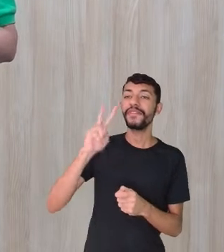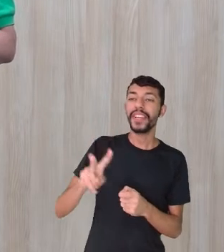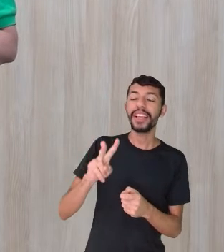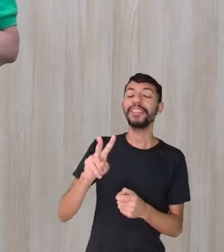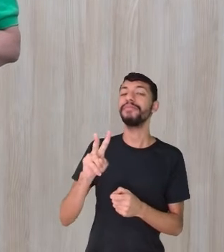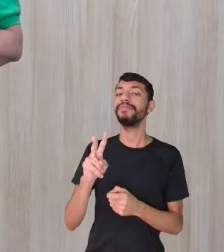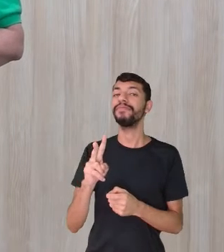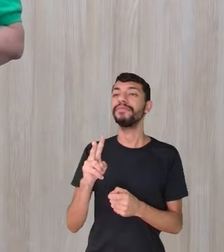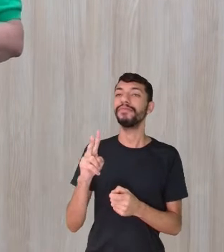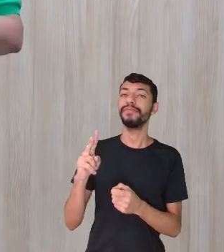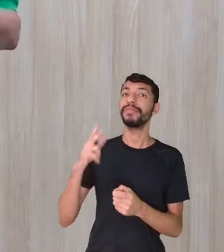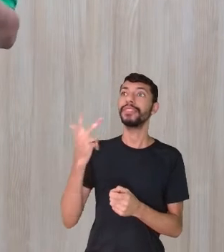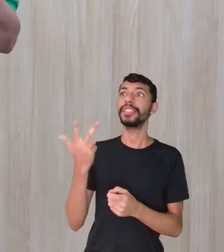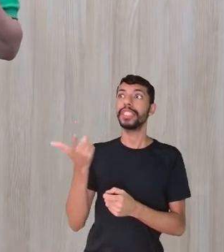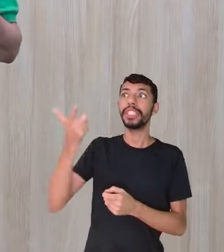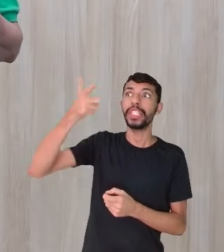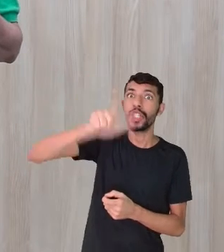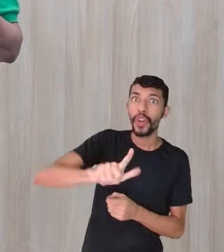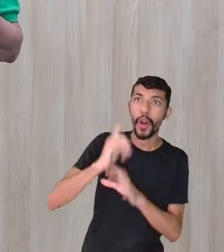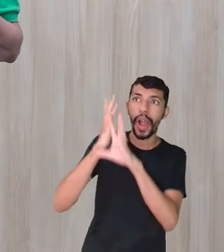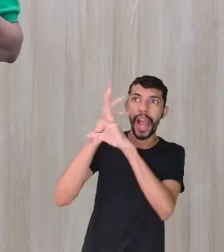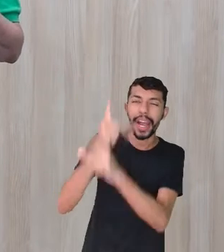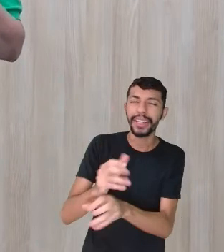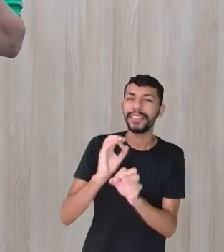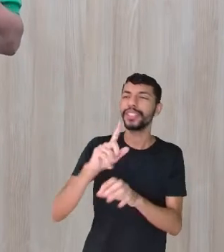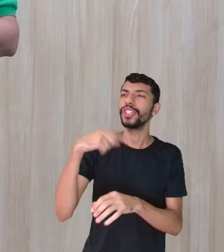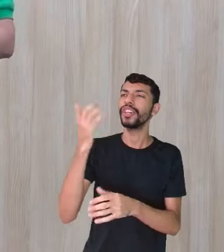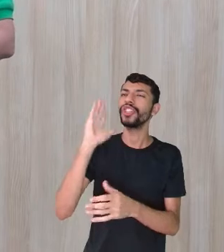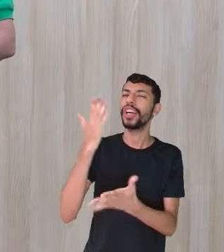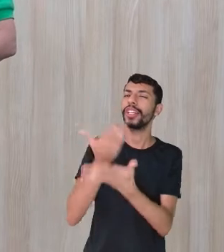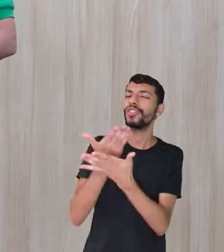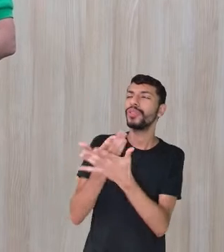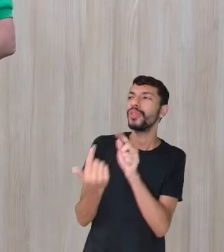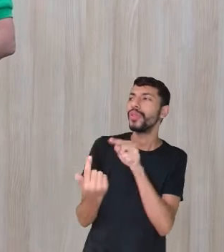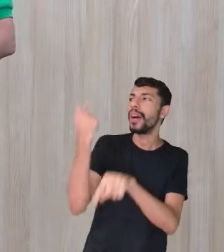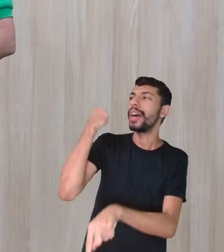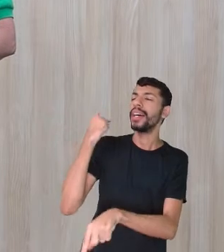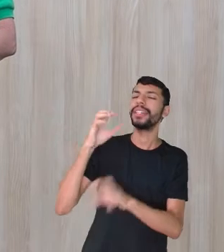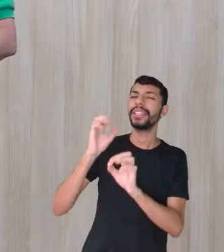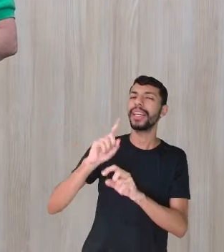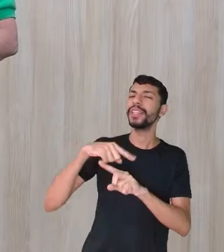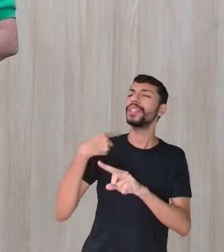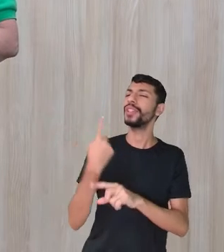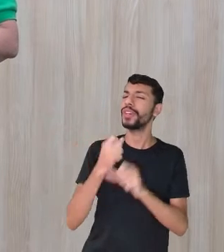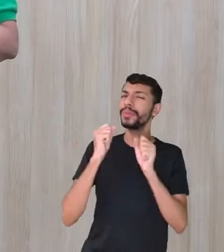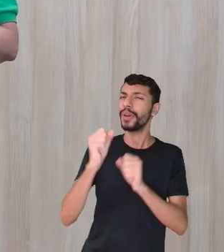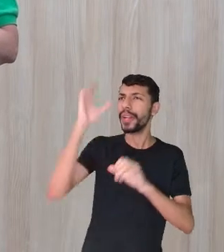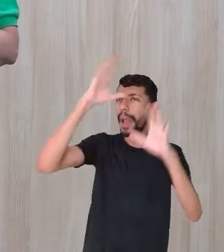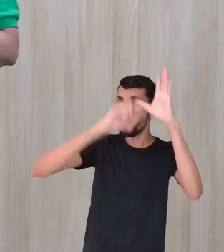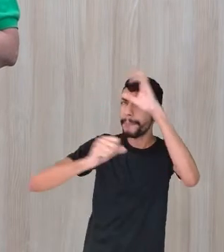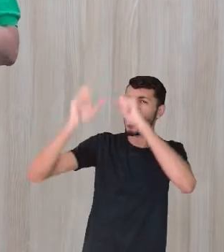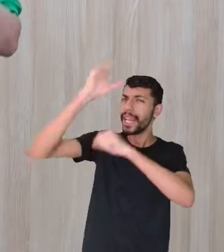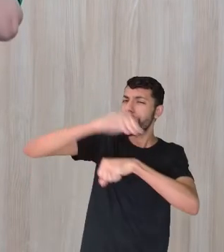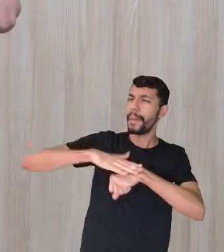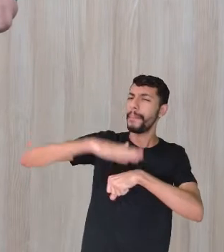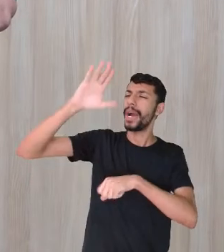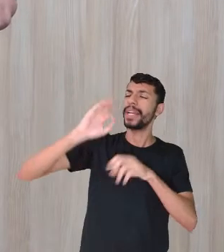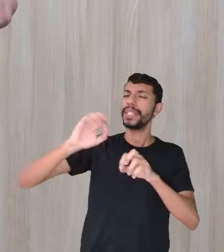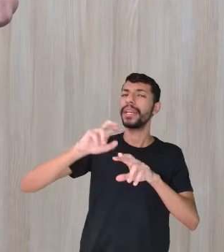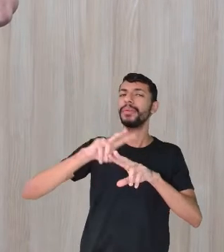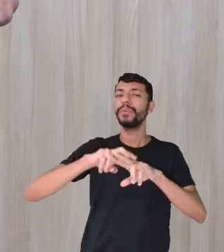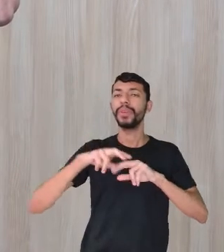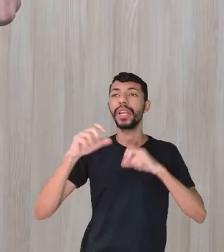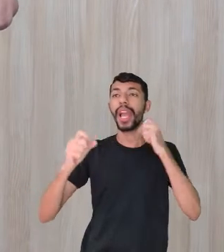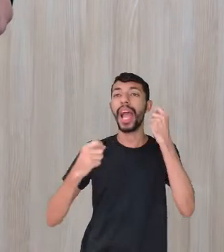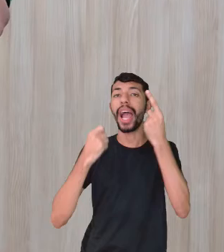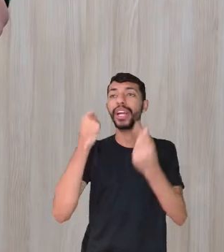rever, não é? Já vimos essa aula, podemos aprender a partir dessa, porque às vezes a gente ouve,